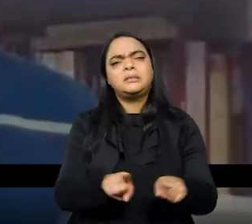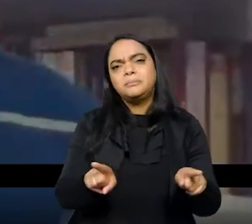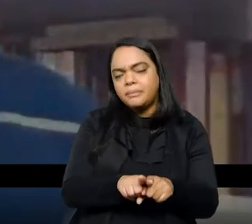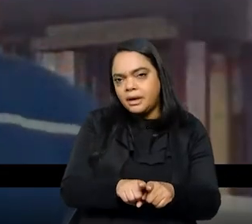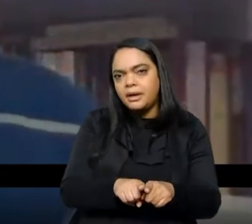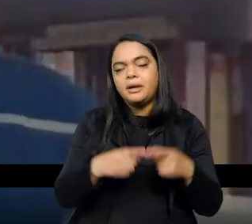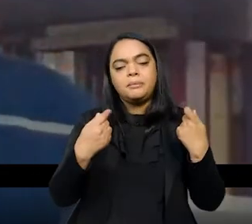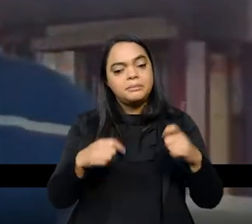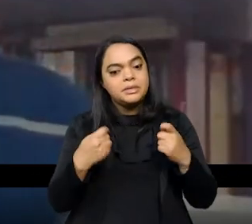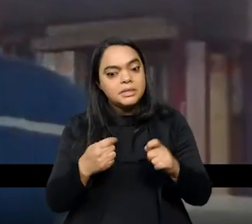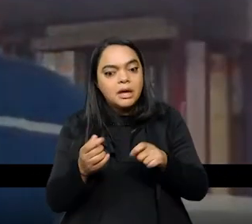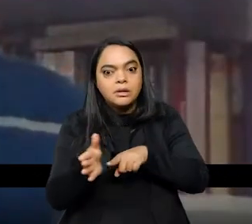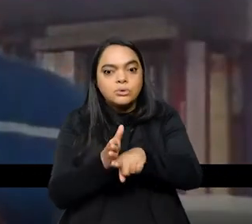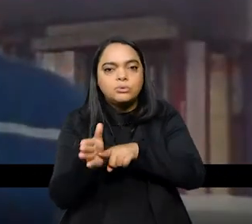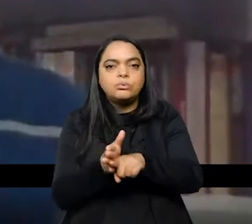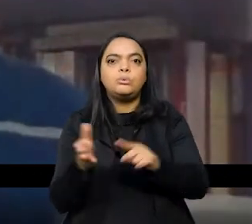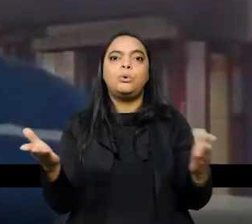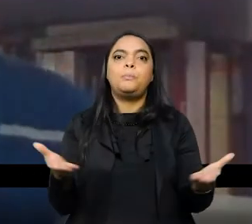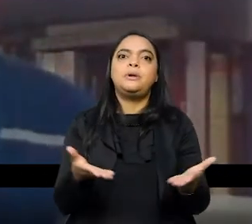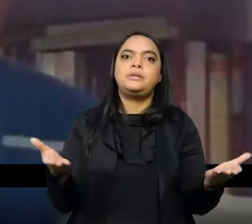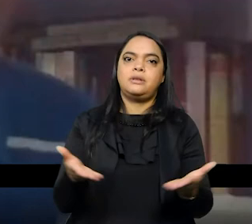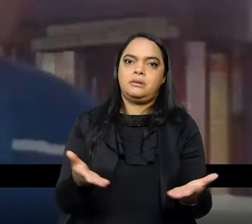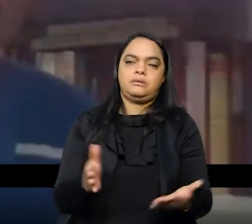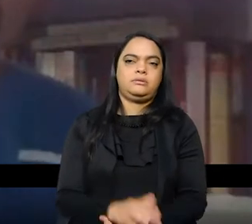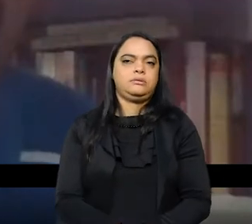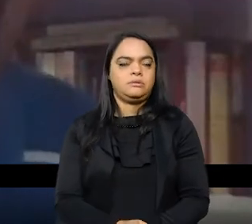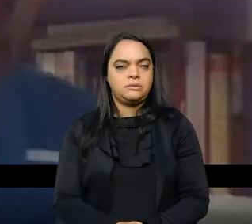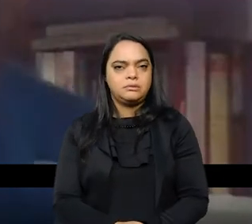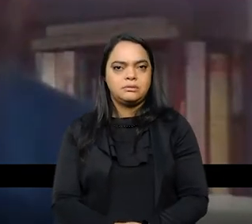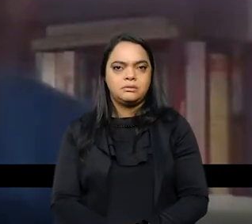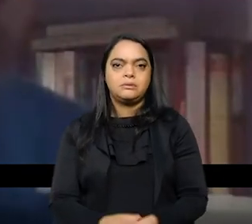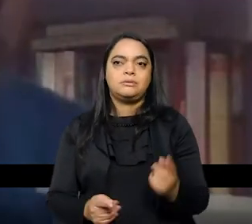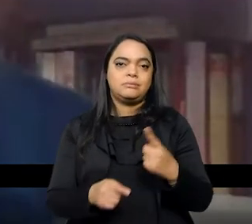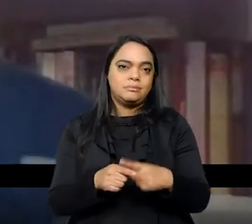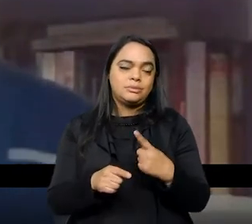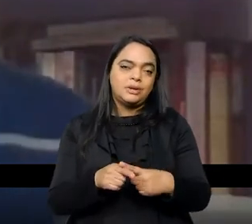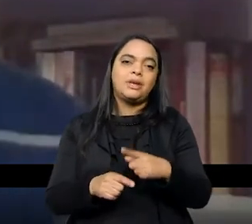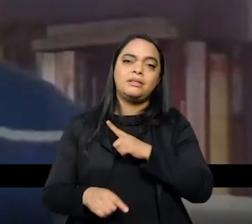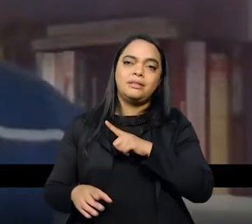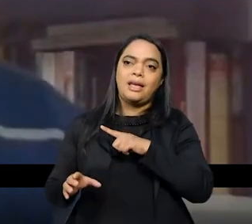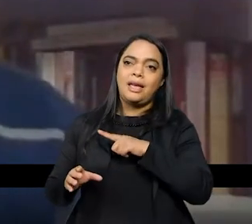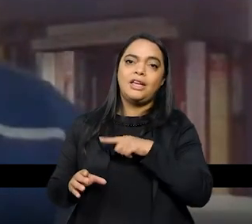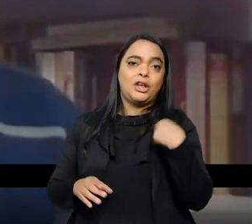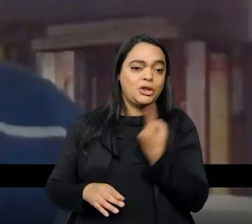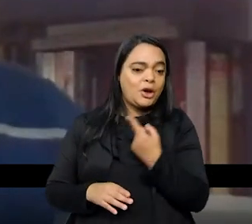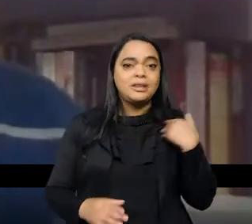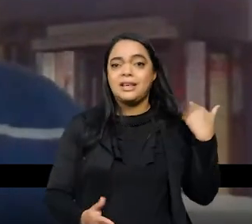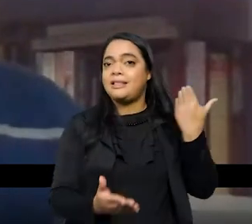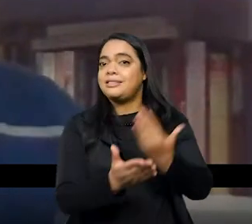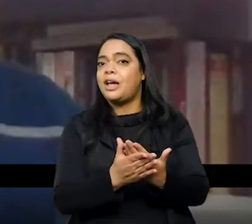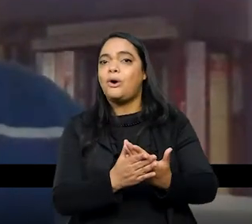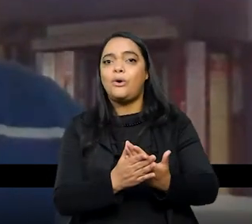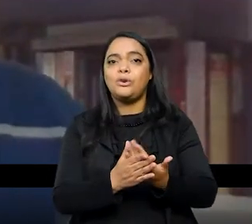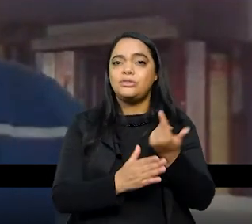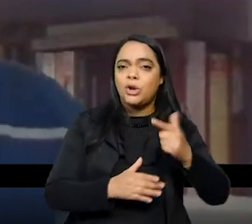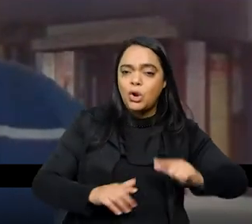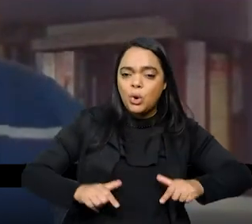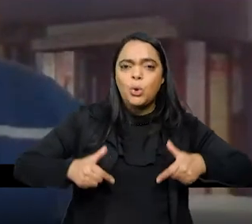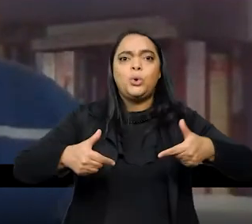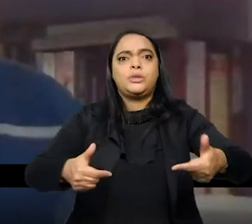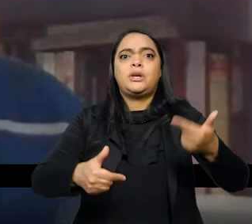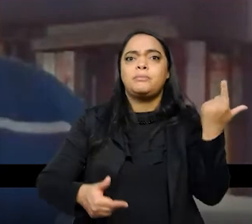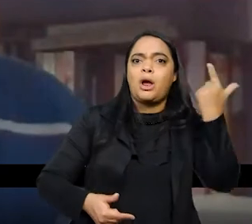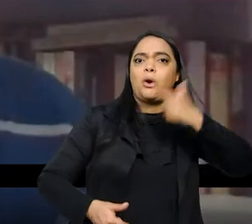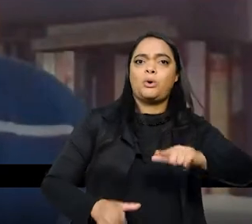presente. Né? Afinal de contas, são independências. Nós ainda lutamos por muita coisa. Ainda estamos lutando por